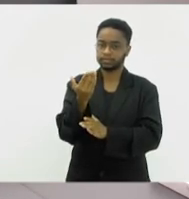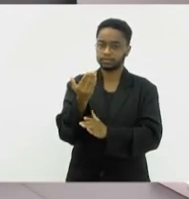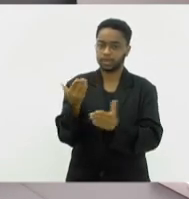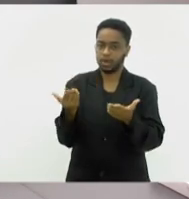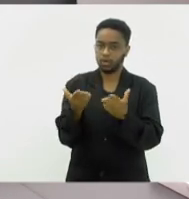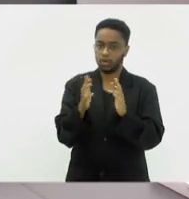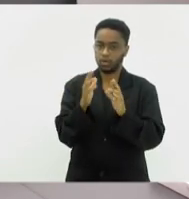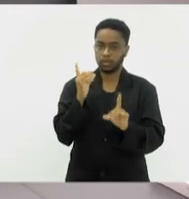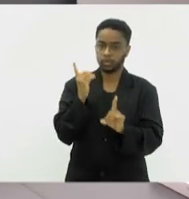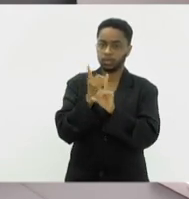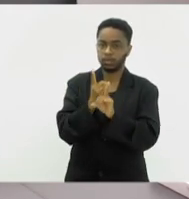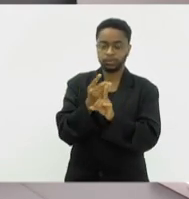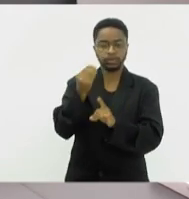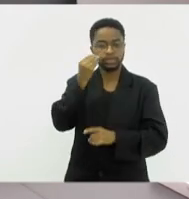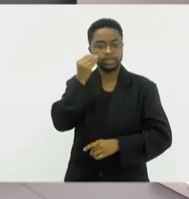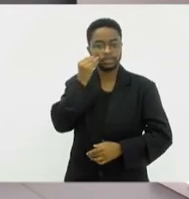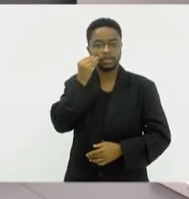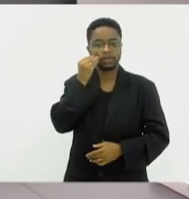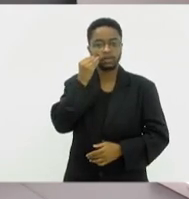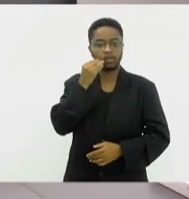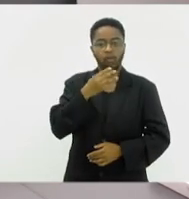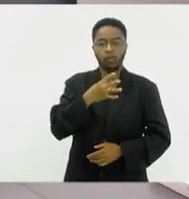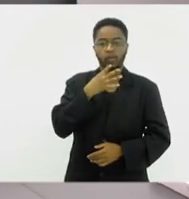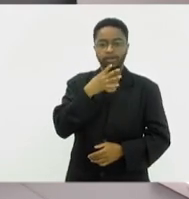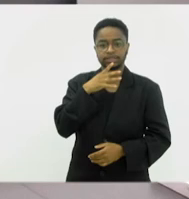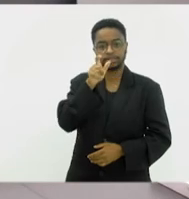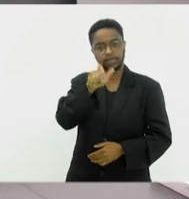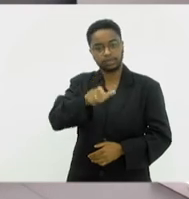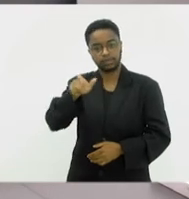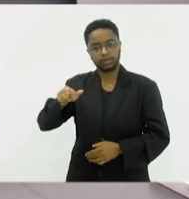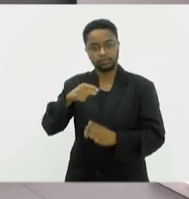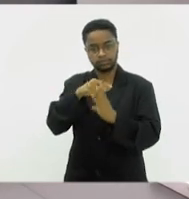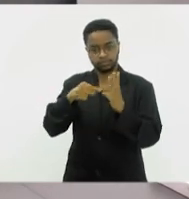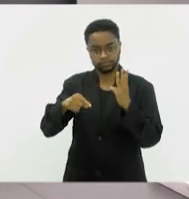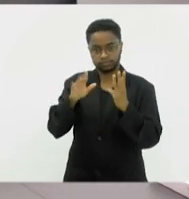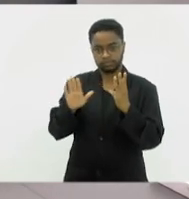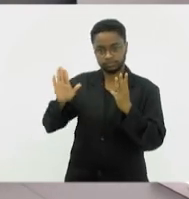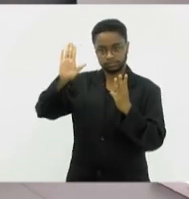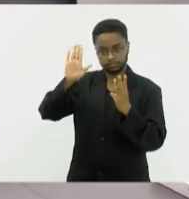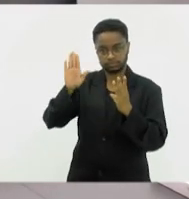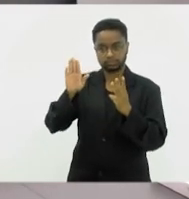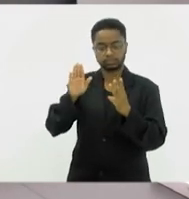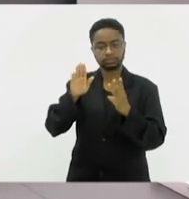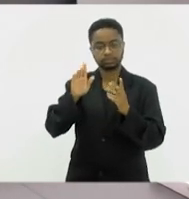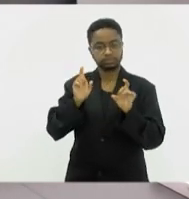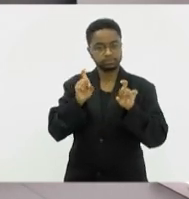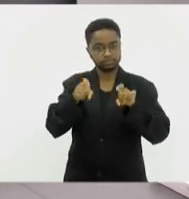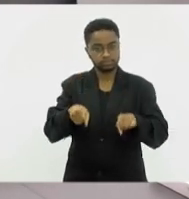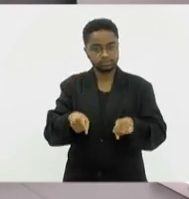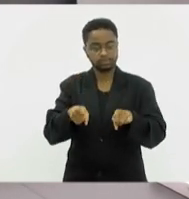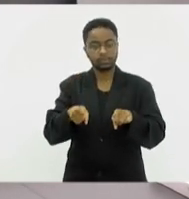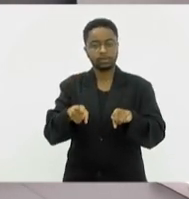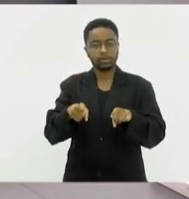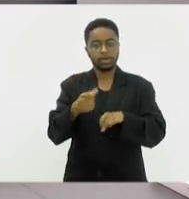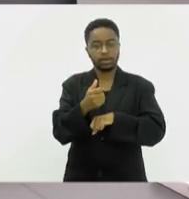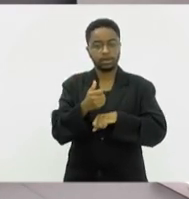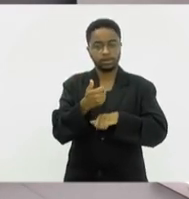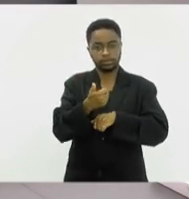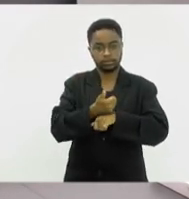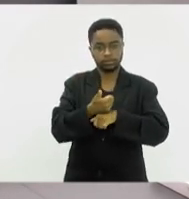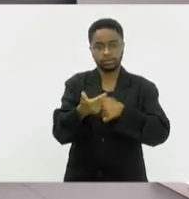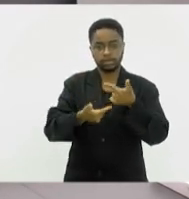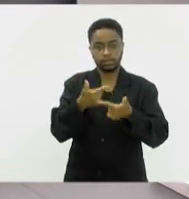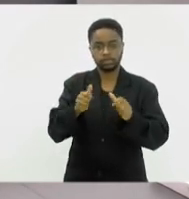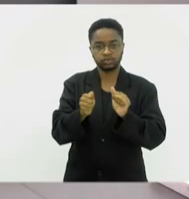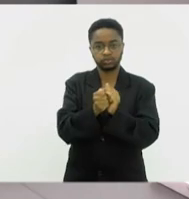desse encontro para ouvir os candidatos, né, para a ocupação dos cargos do comitê. O comitê é um espaço